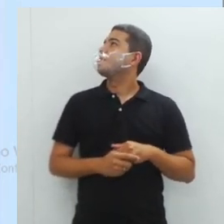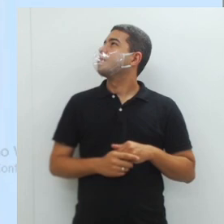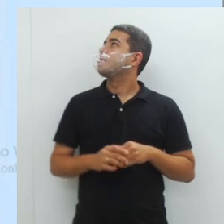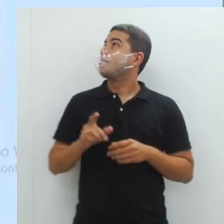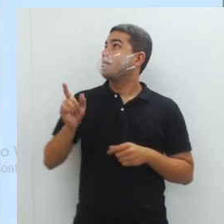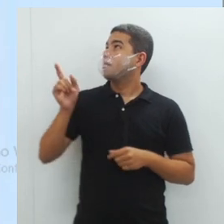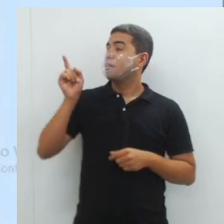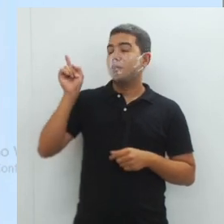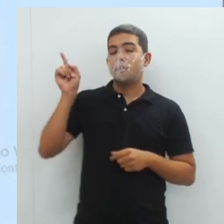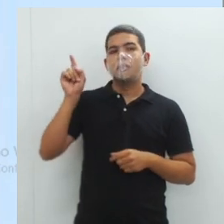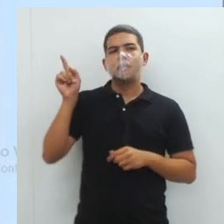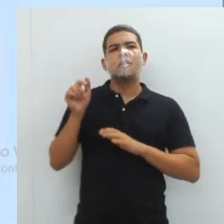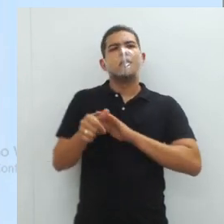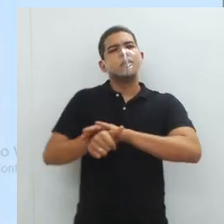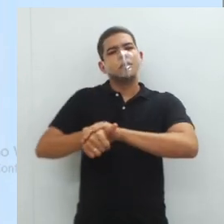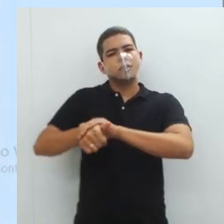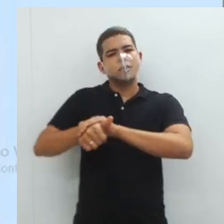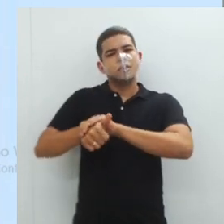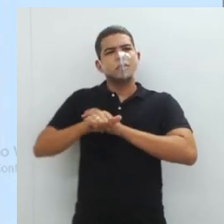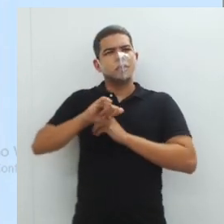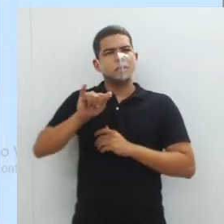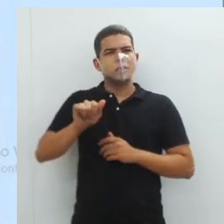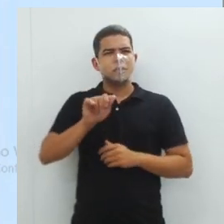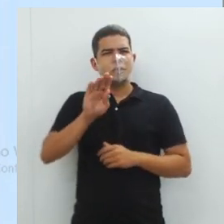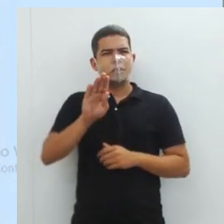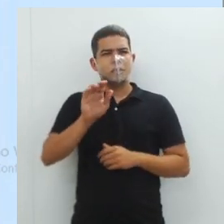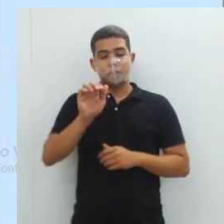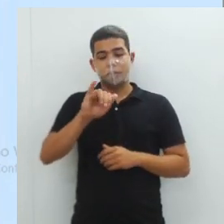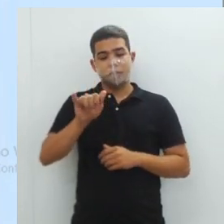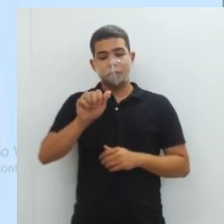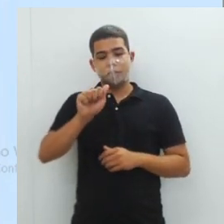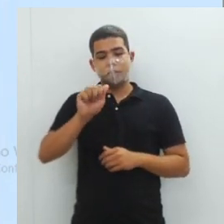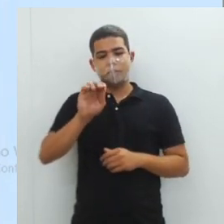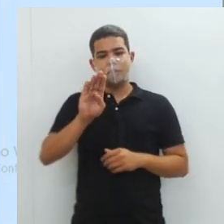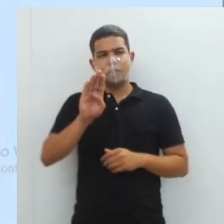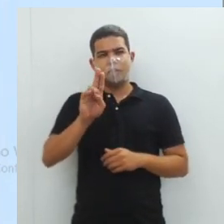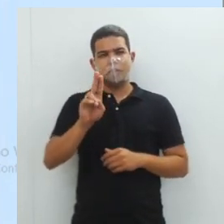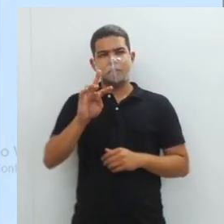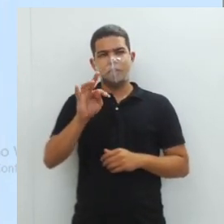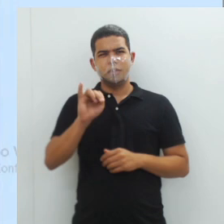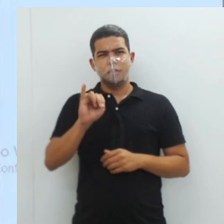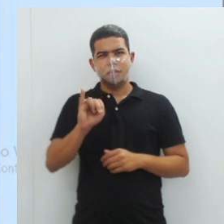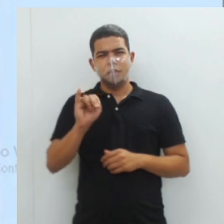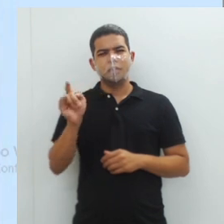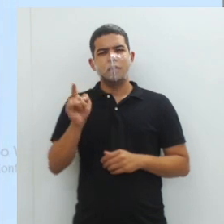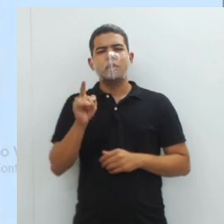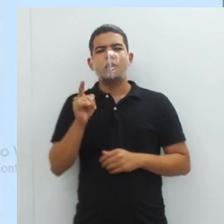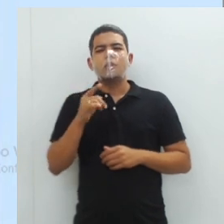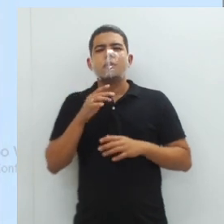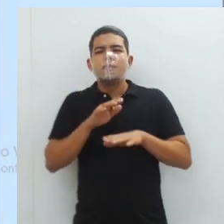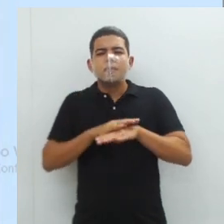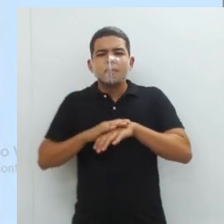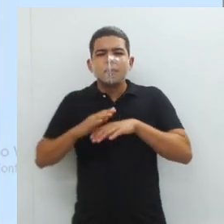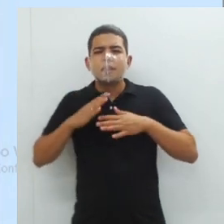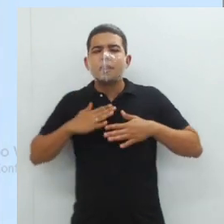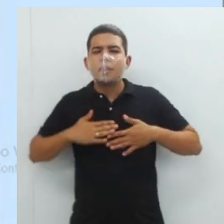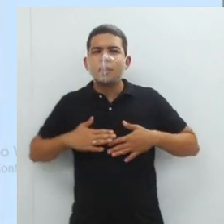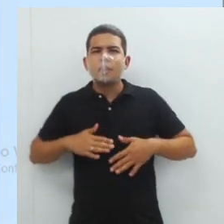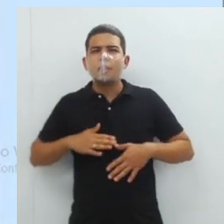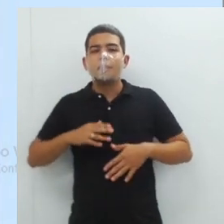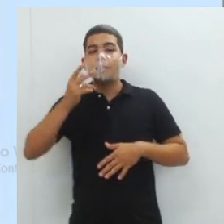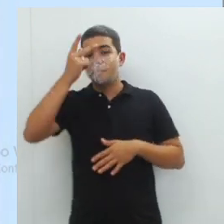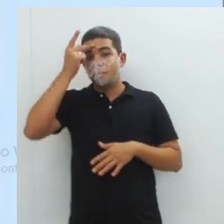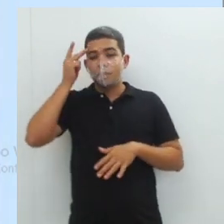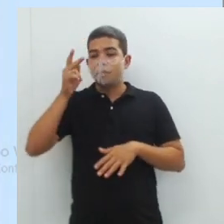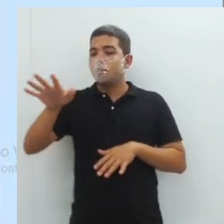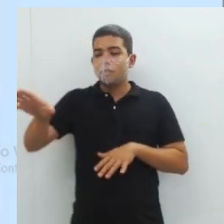E esse aqui seria o famoso jabuti que está em processo de extinção. Por ser um animal dócil, muita gente acaba pegando para criar